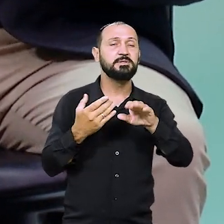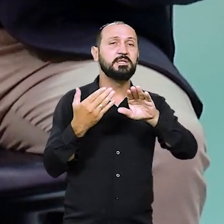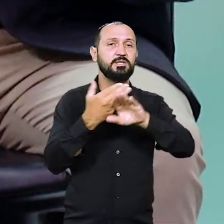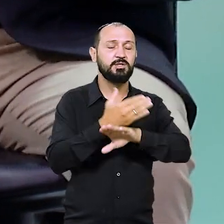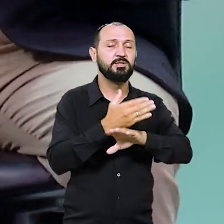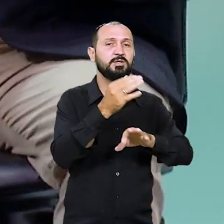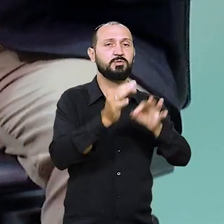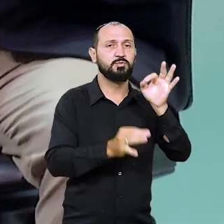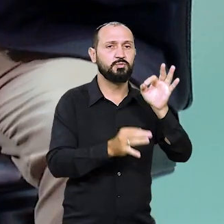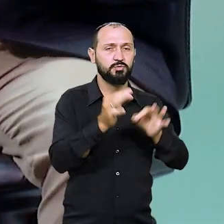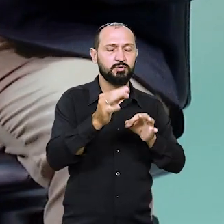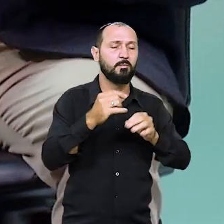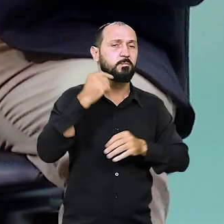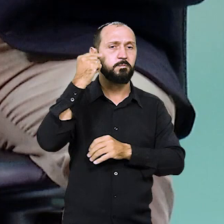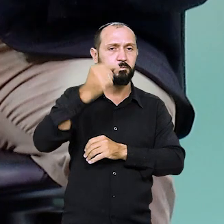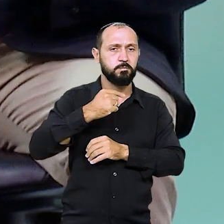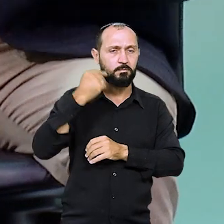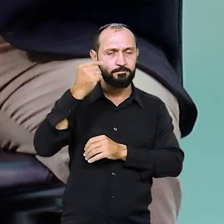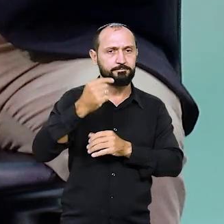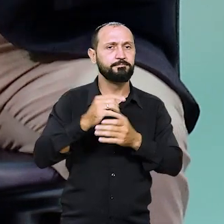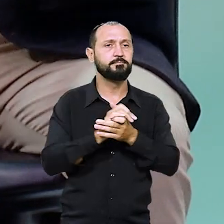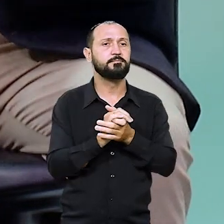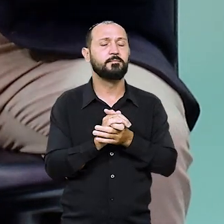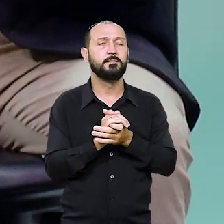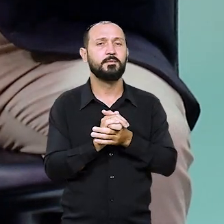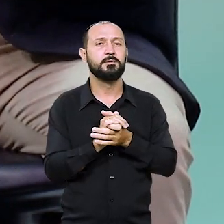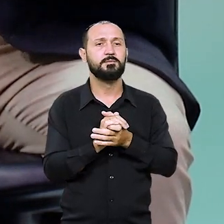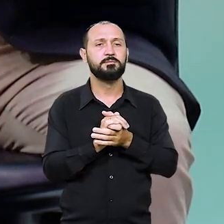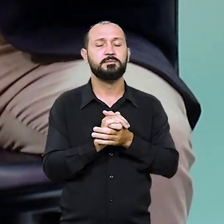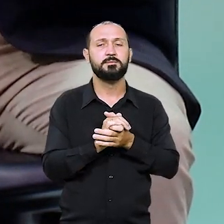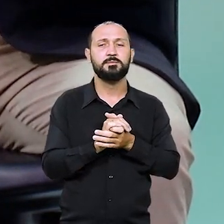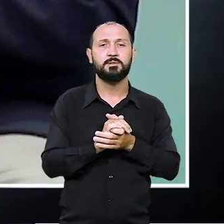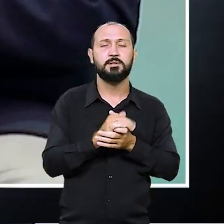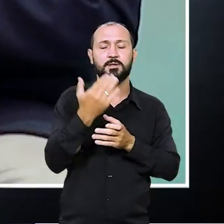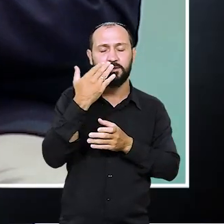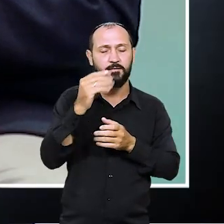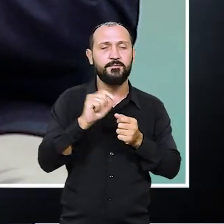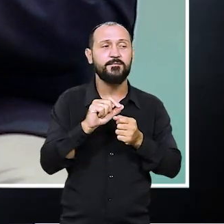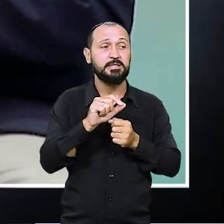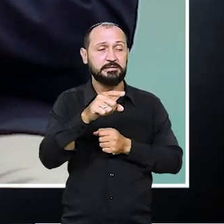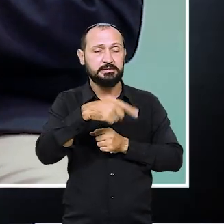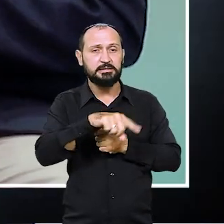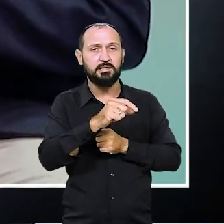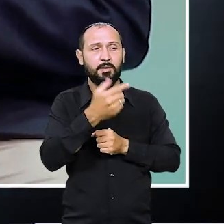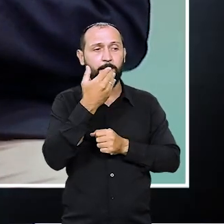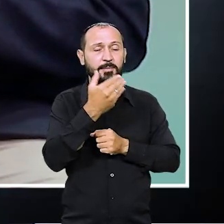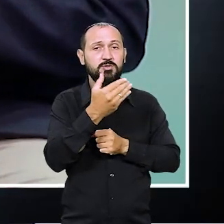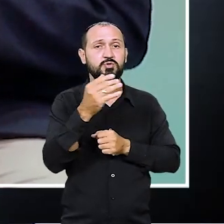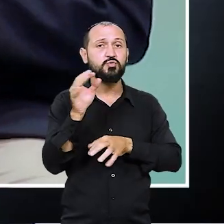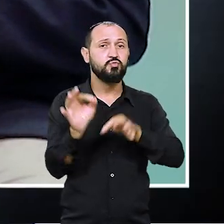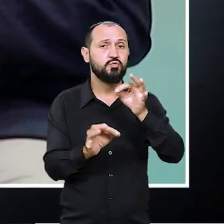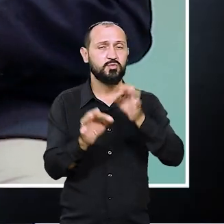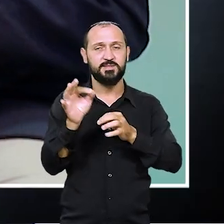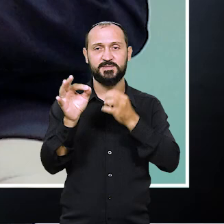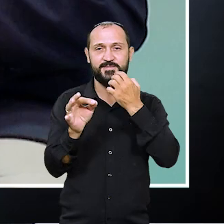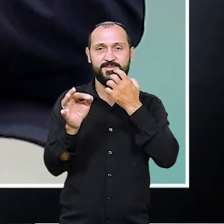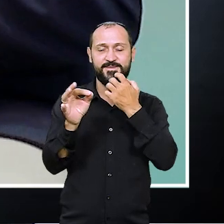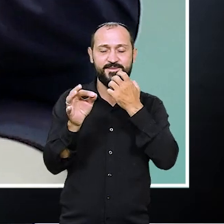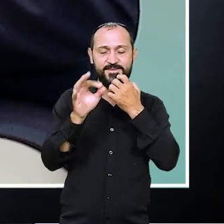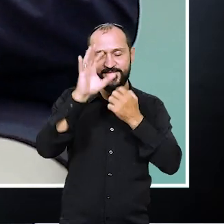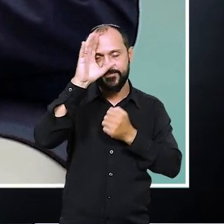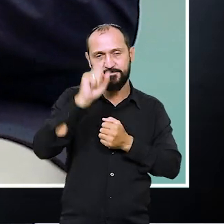têm que entrar na justiça com um advogado certinho, entrar e executar o devedor e pedir para que o